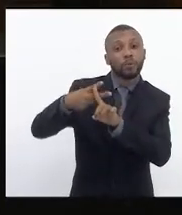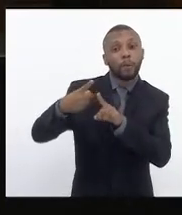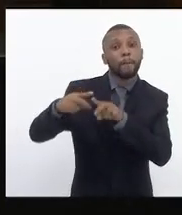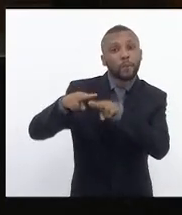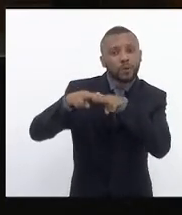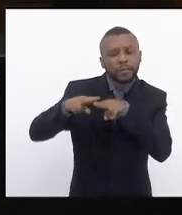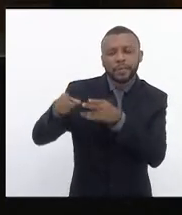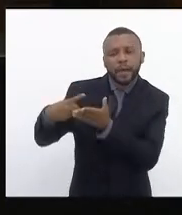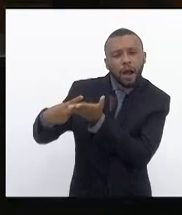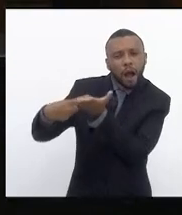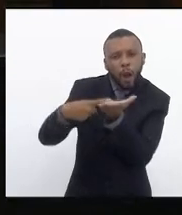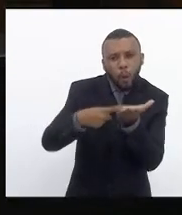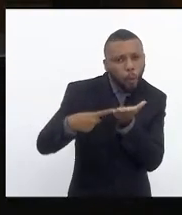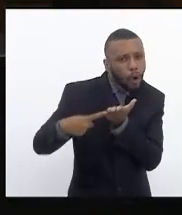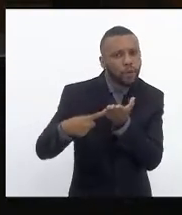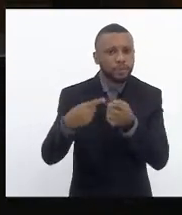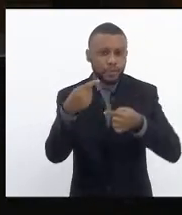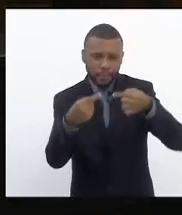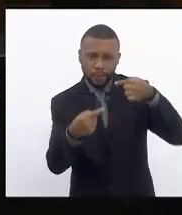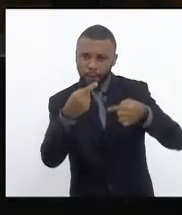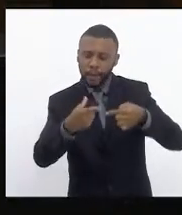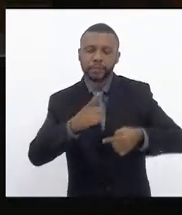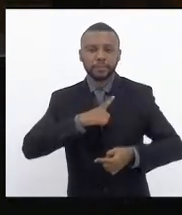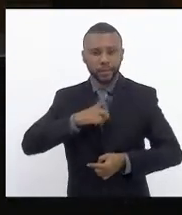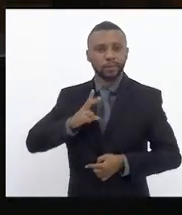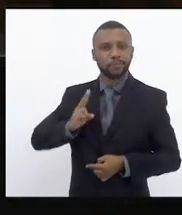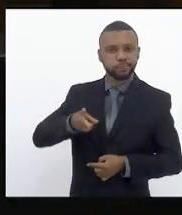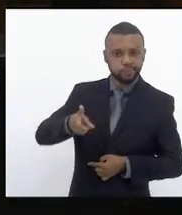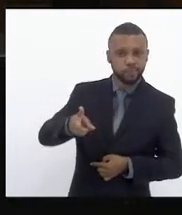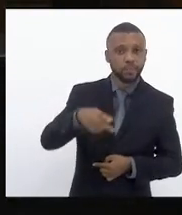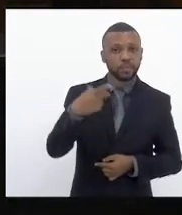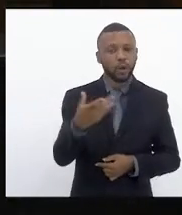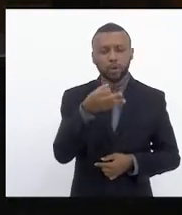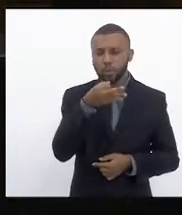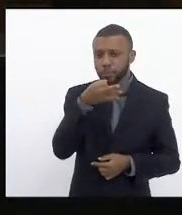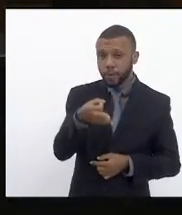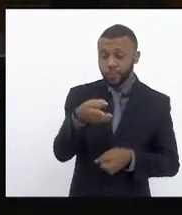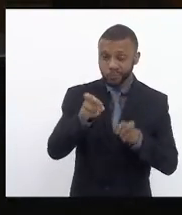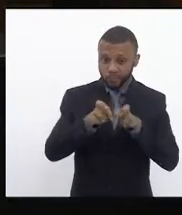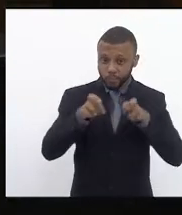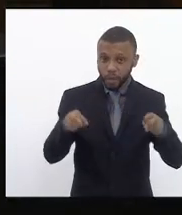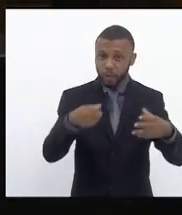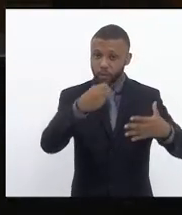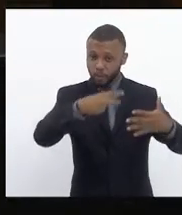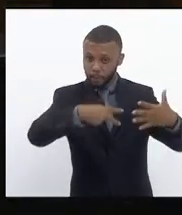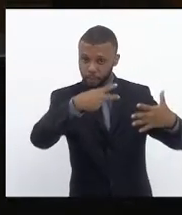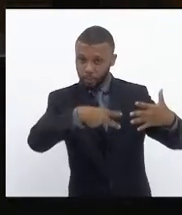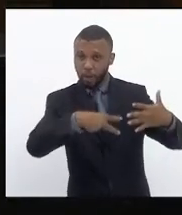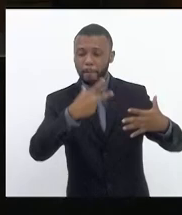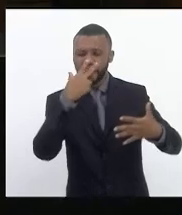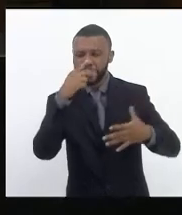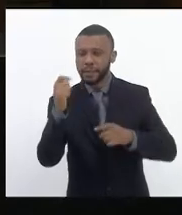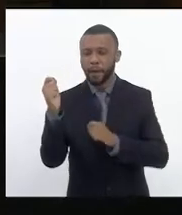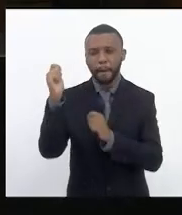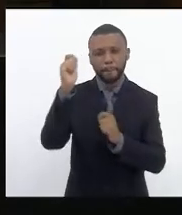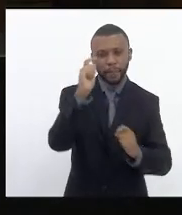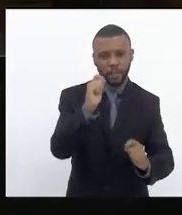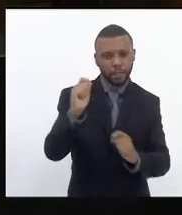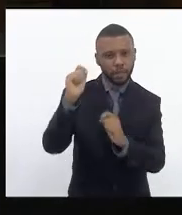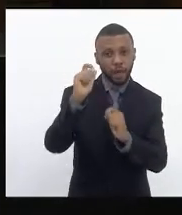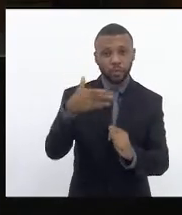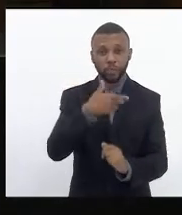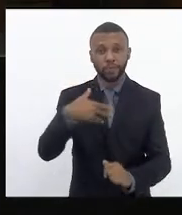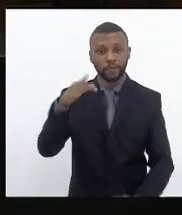acordos aqui estão sendo firmadas então isso a nosso beijo a nossa bancada é uma chantagem que faz o governo